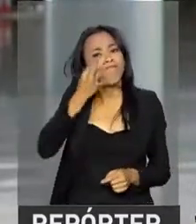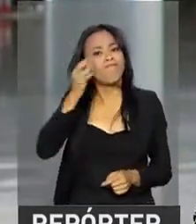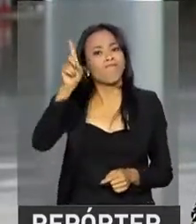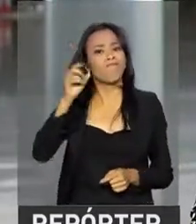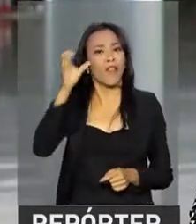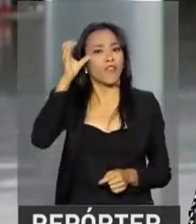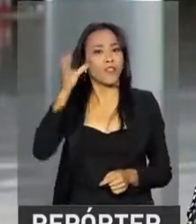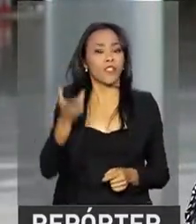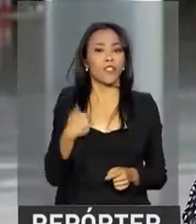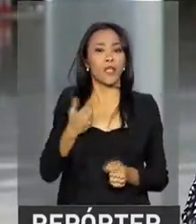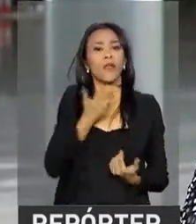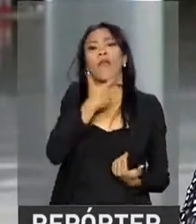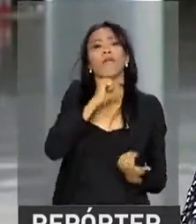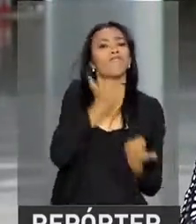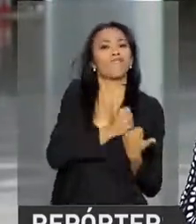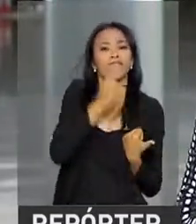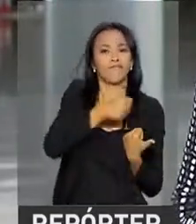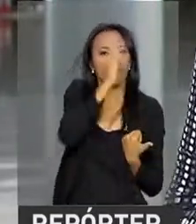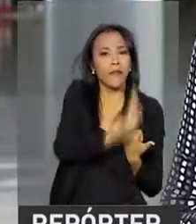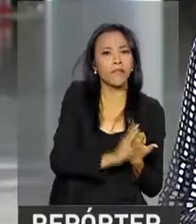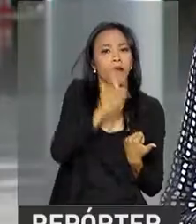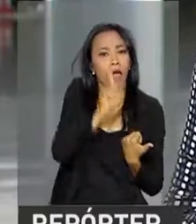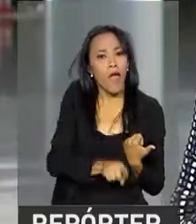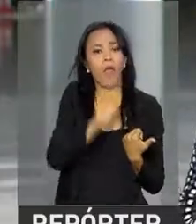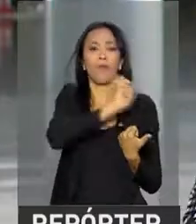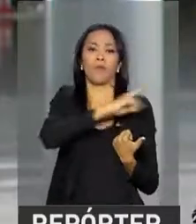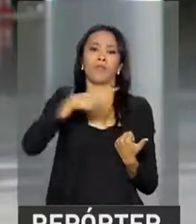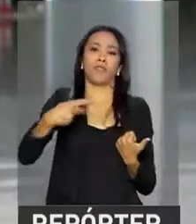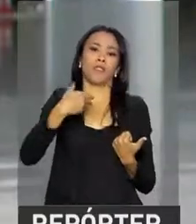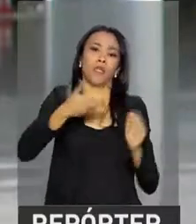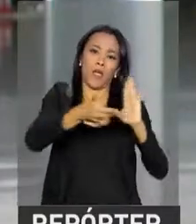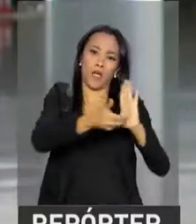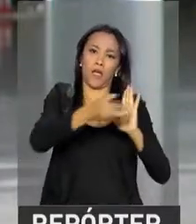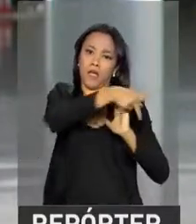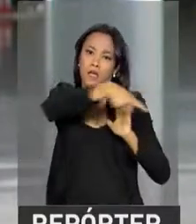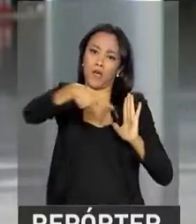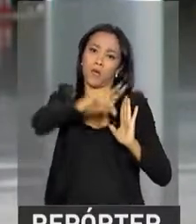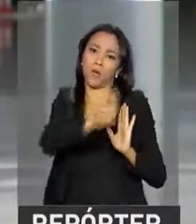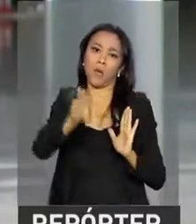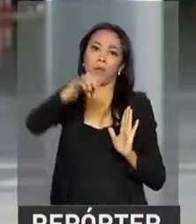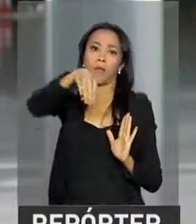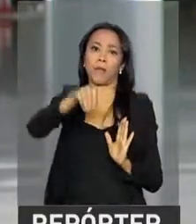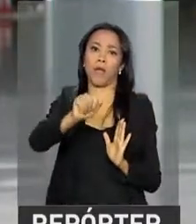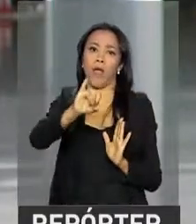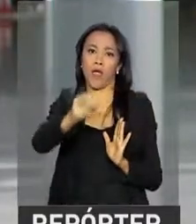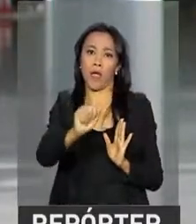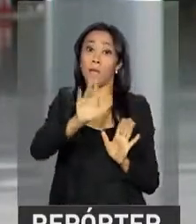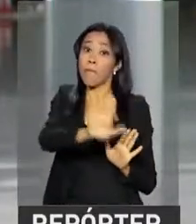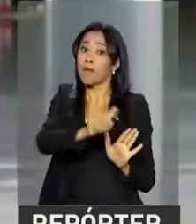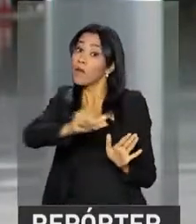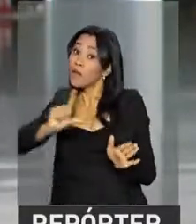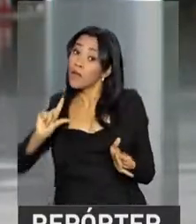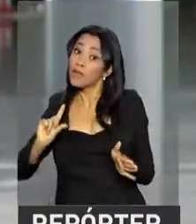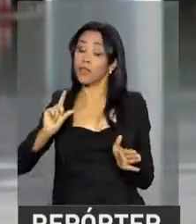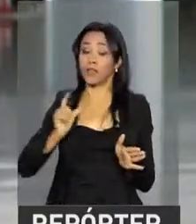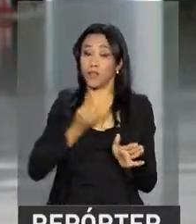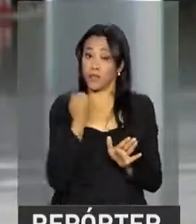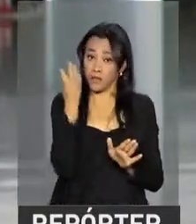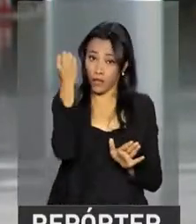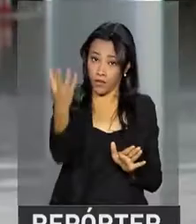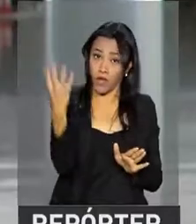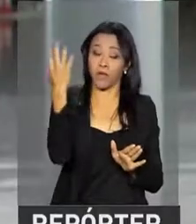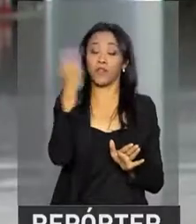em exercício será o presidente da câmara dos deputados rodrigo maia mas antes da viagem à china